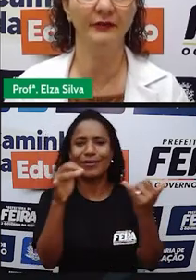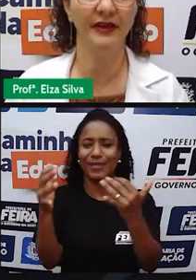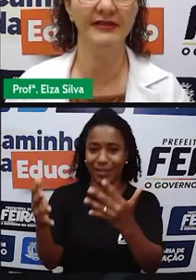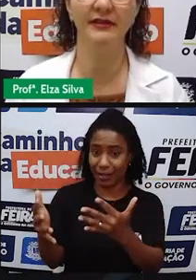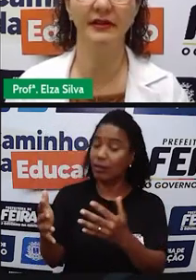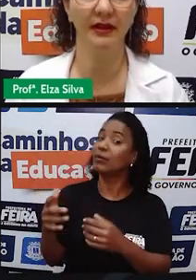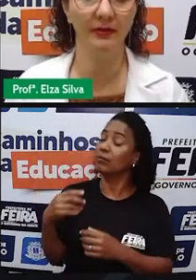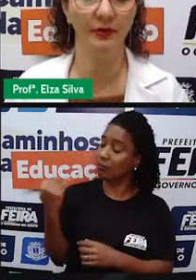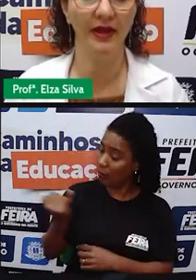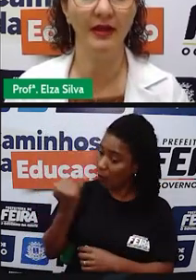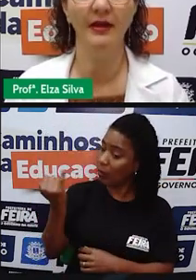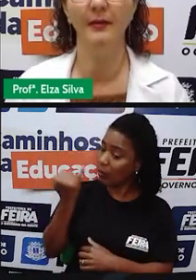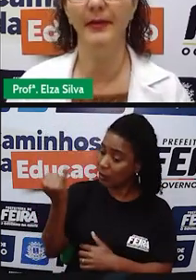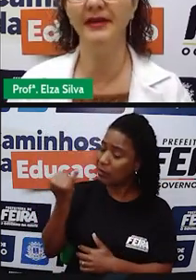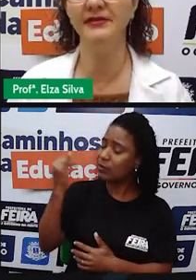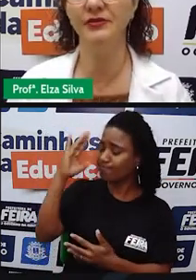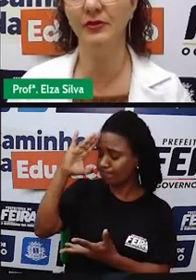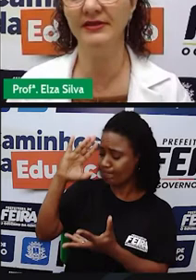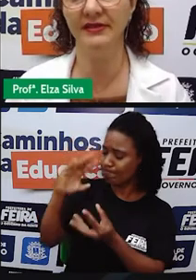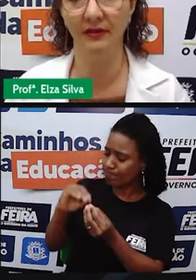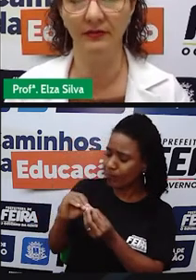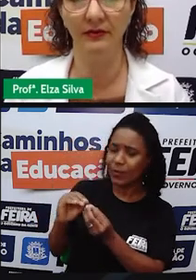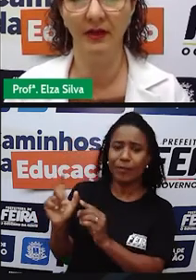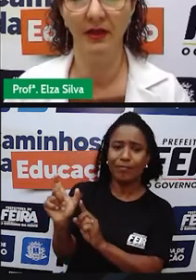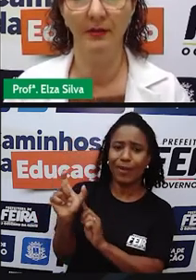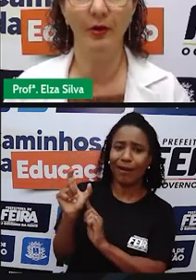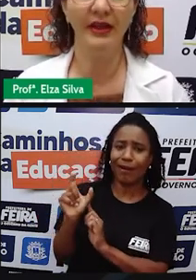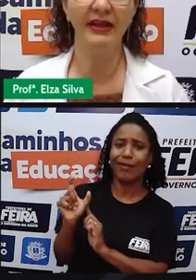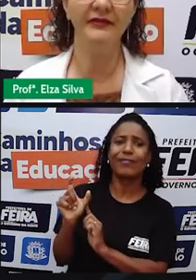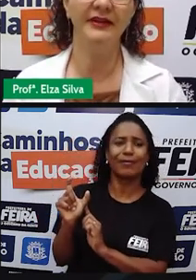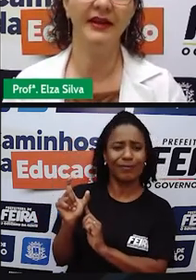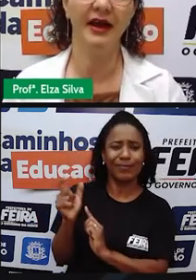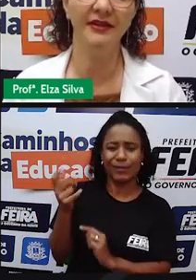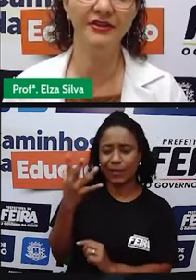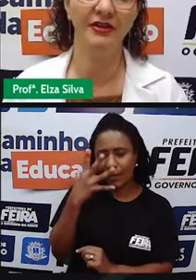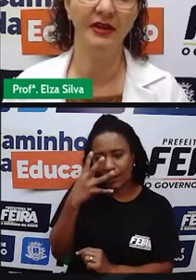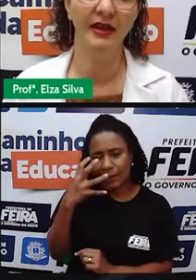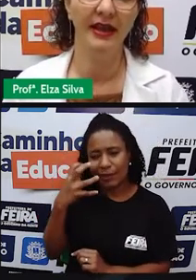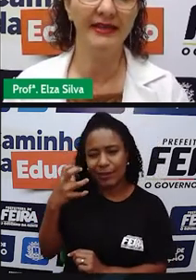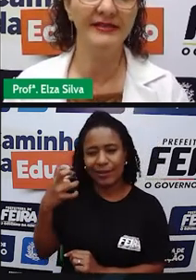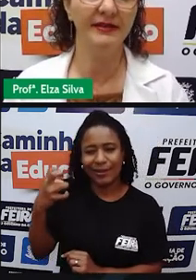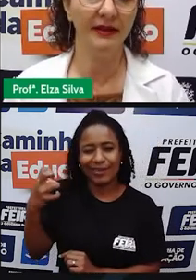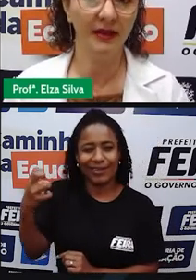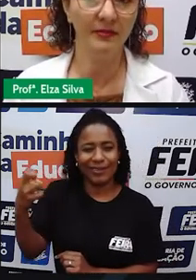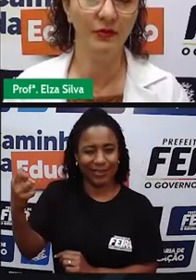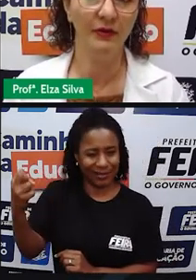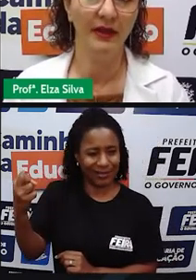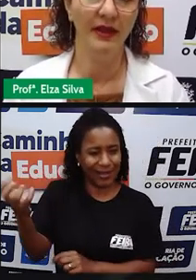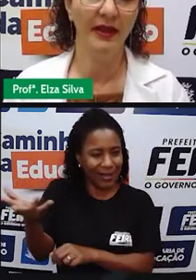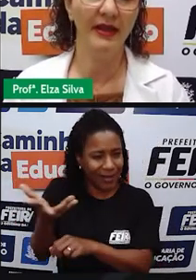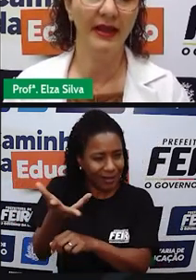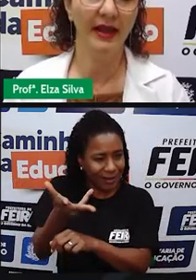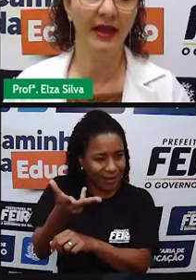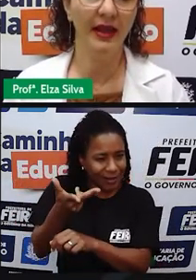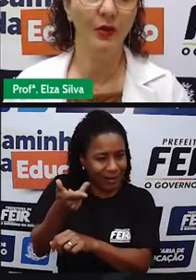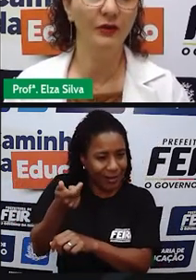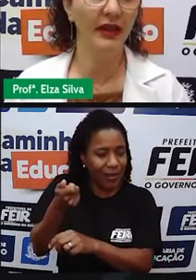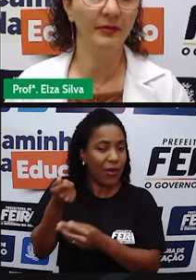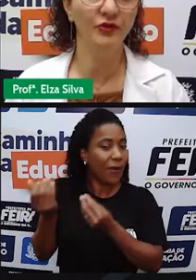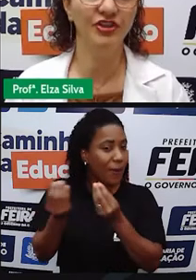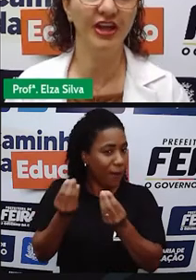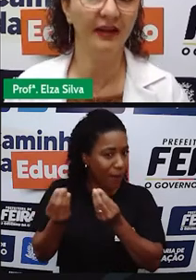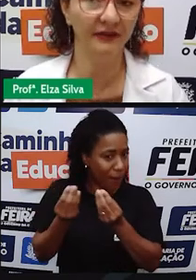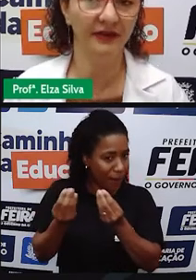o que significa esse termo, né? Persuasão. Porque, na verdade, esse termo, ele é